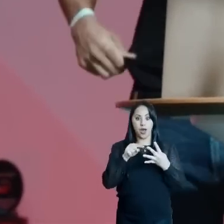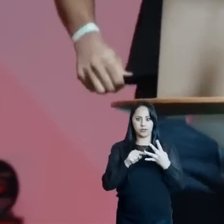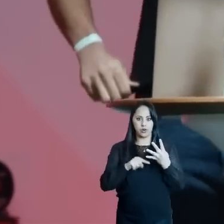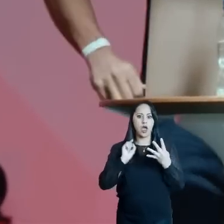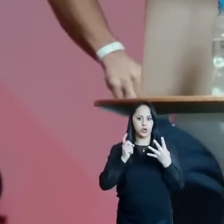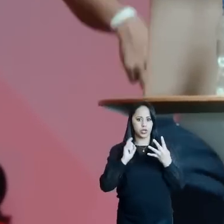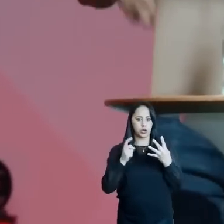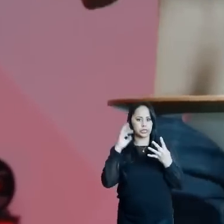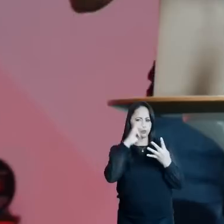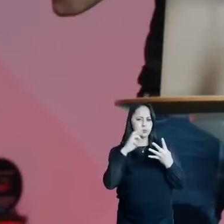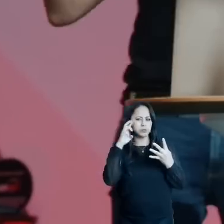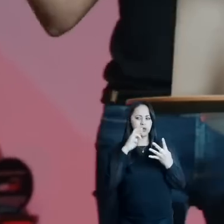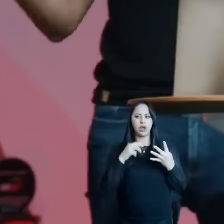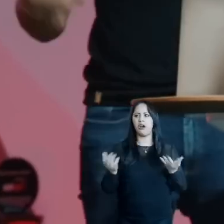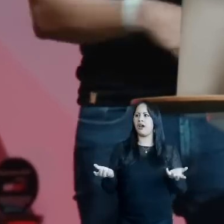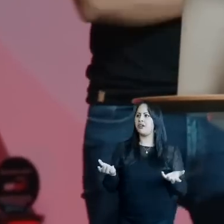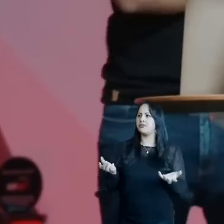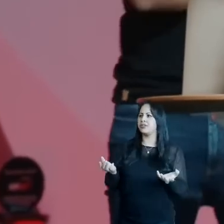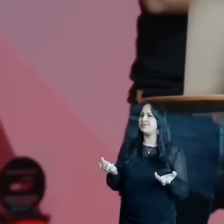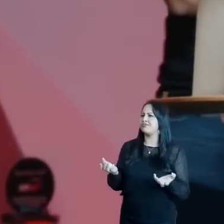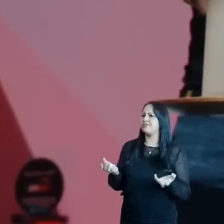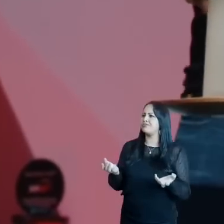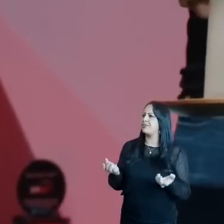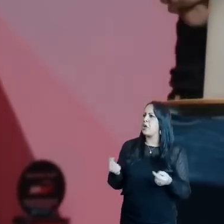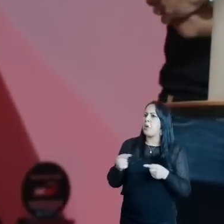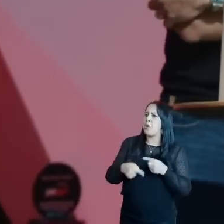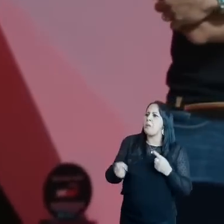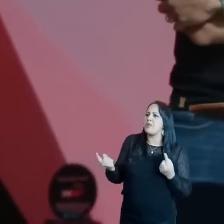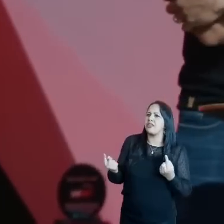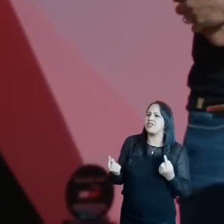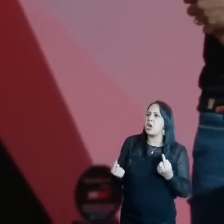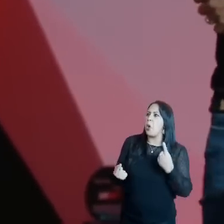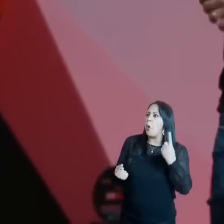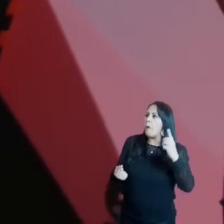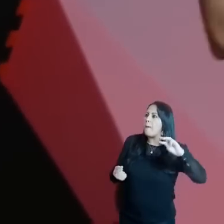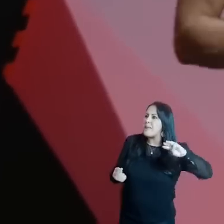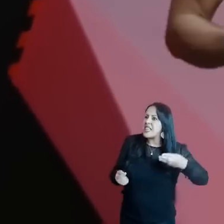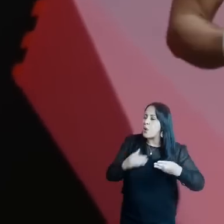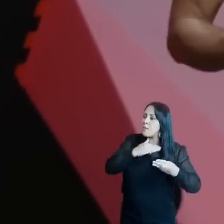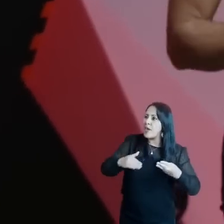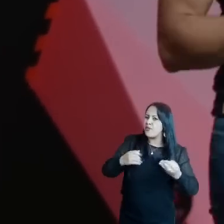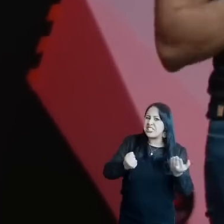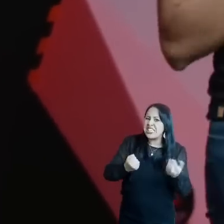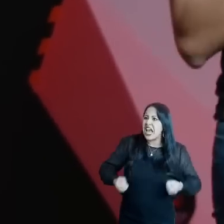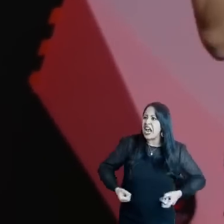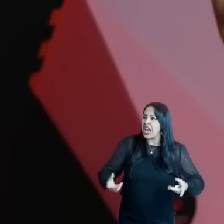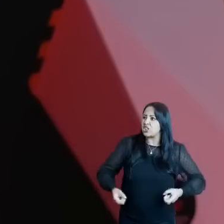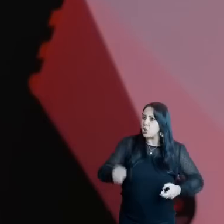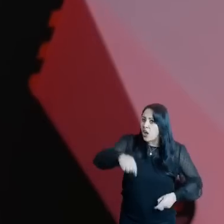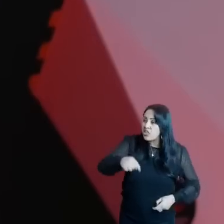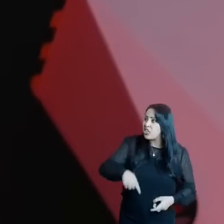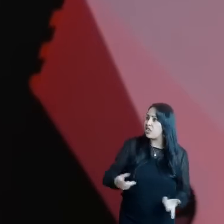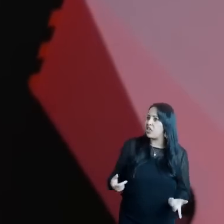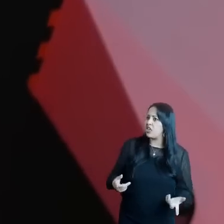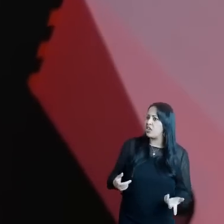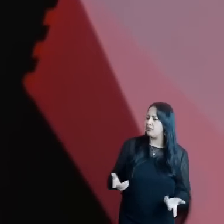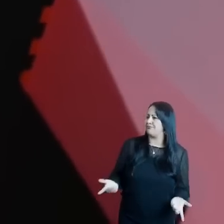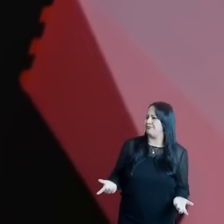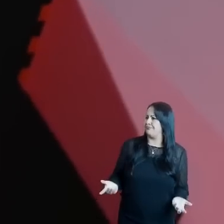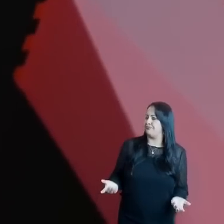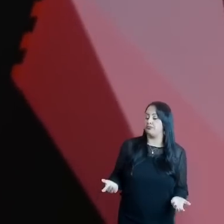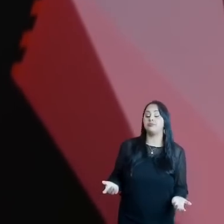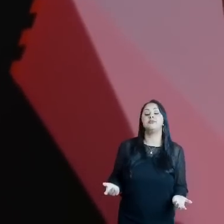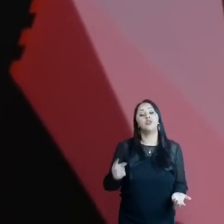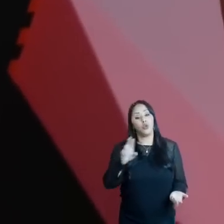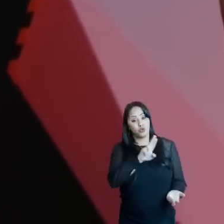sessões. Mas aí, mas, Kaiser, não faz sentido, mano. Como é que você gasta R$1,5 milhão no estádio, faz isso, tá dando 100% de comissão, tal? Isso